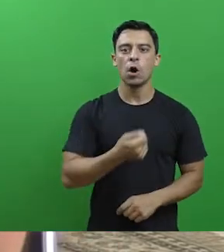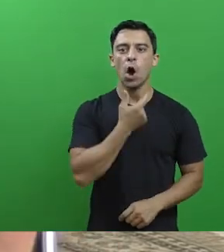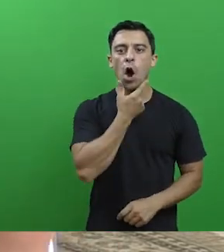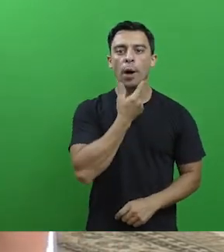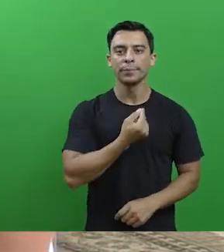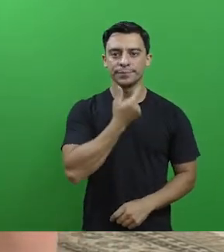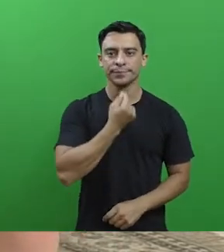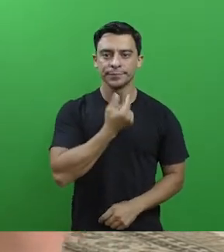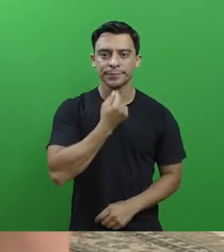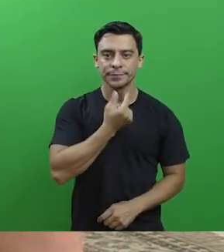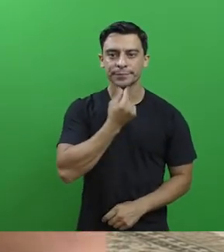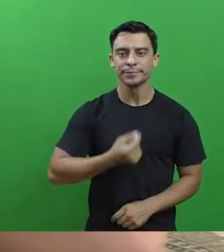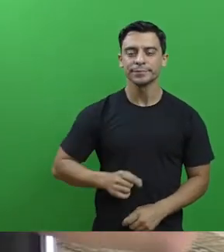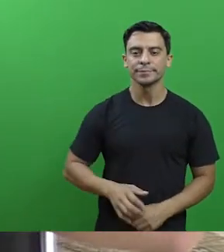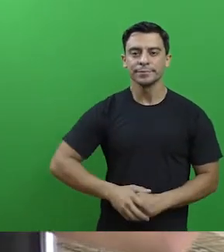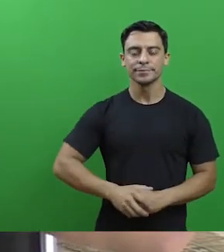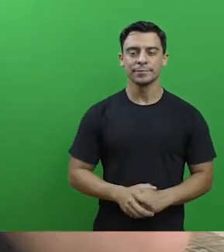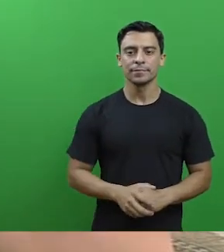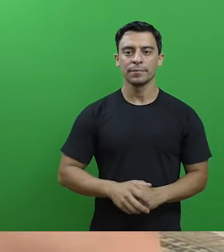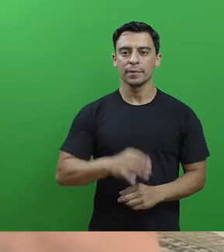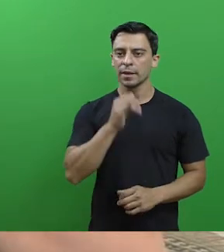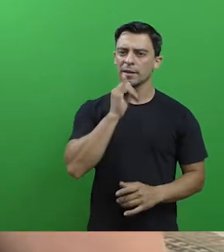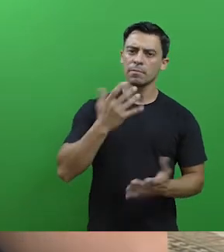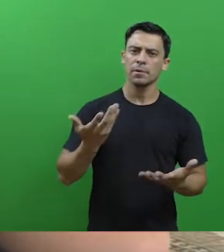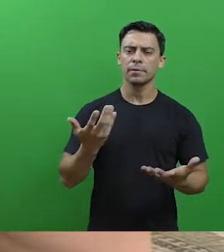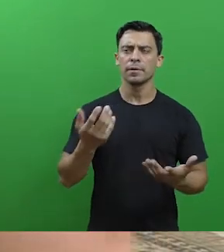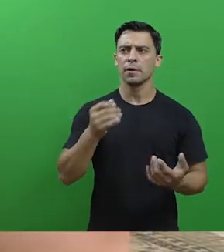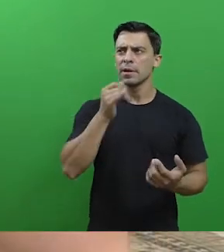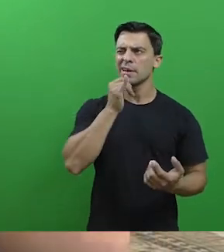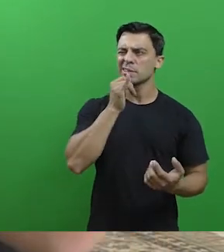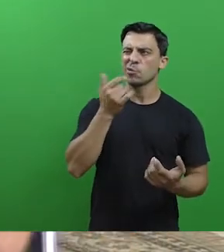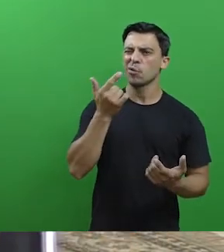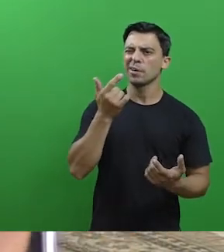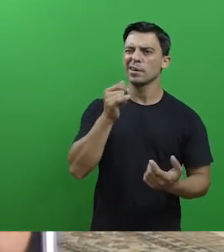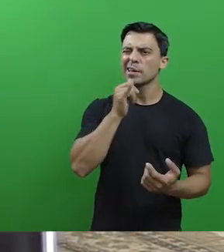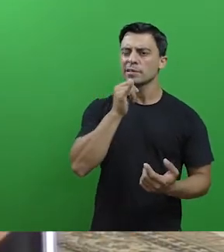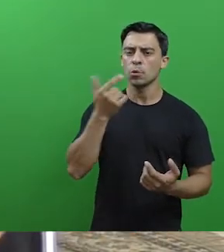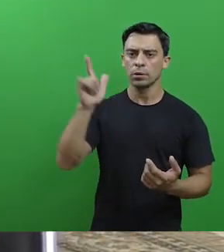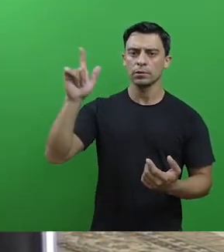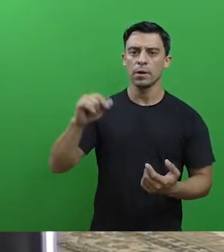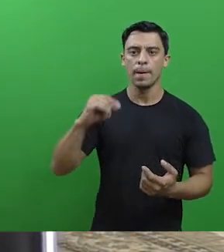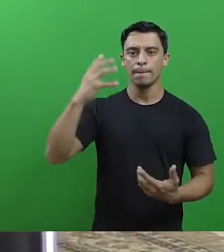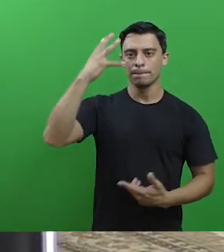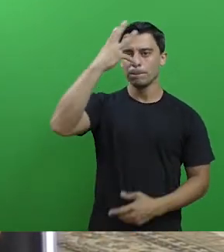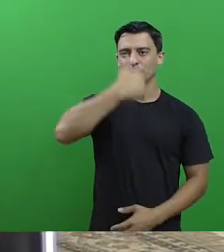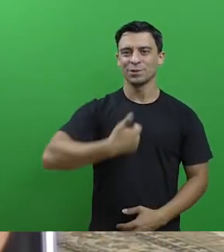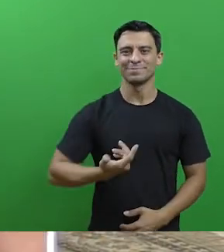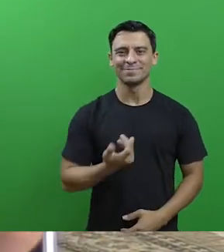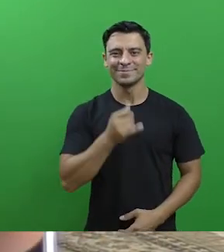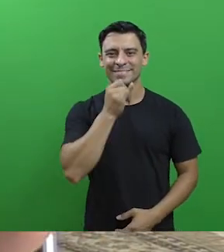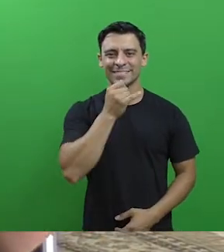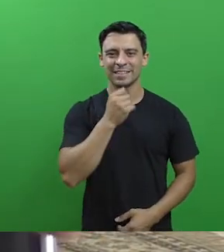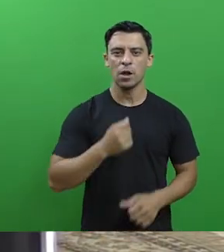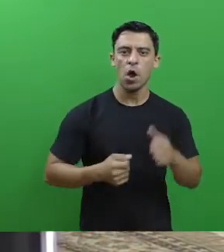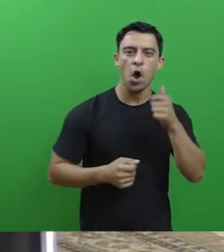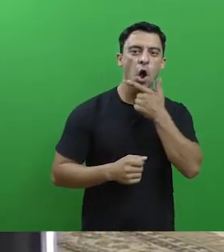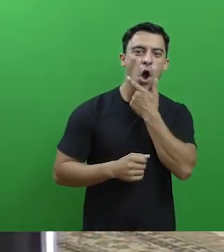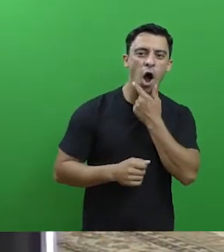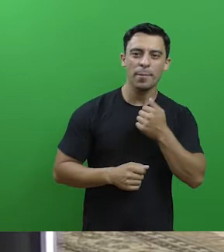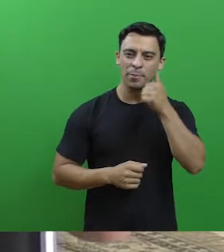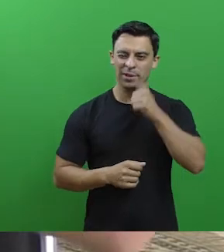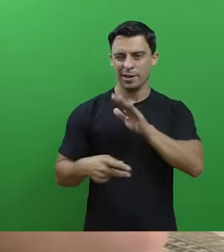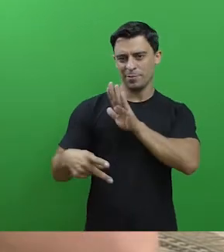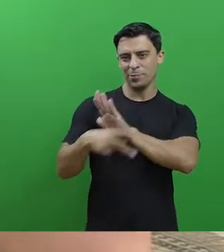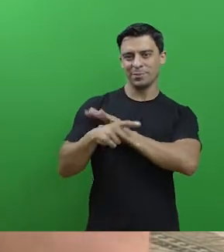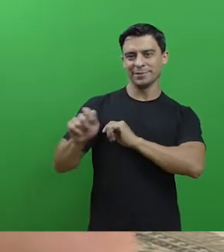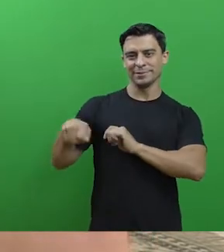Ou vou falar outro exemplo, bonito. Homem e mulher, porque daí tem um sinal específico, né? Homem e mulher. Bonito, por exemplo,